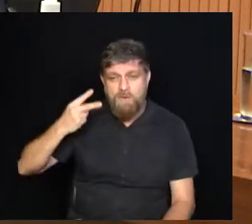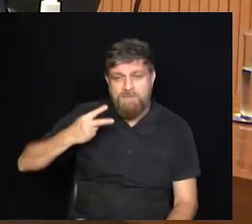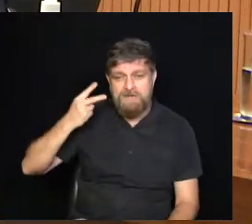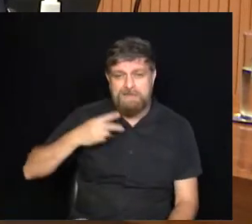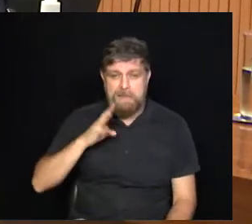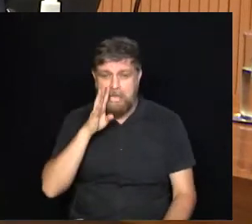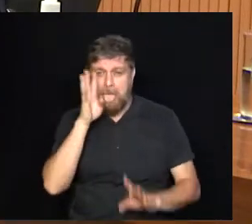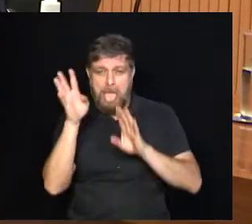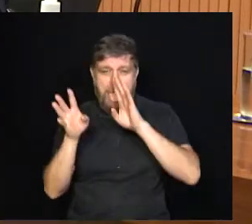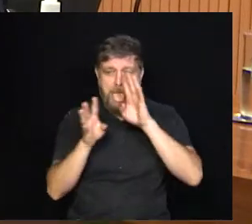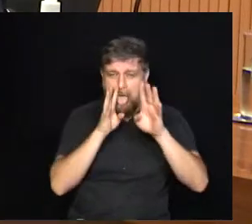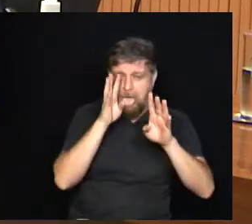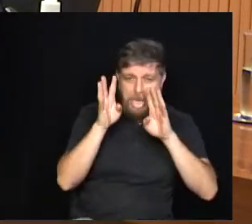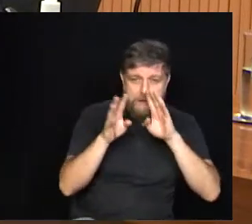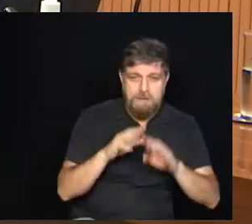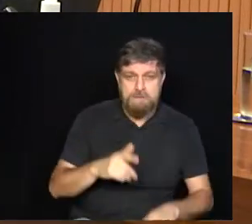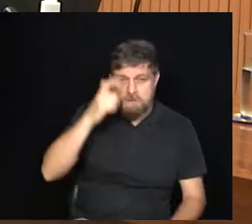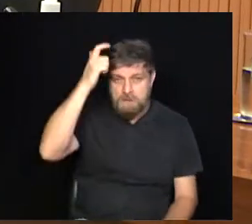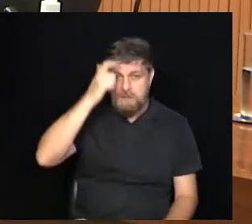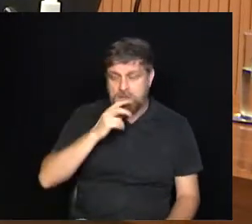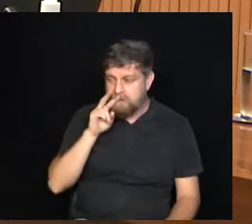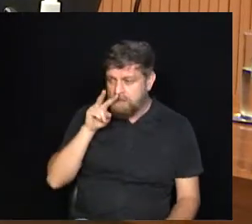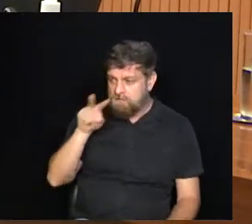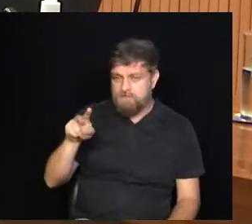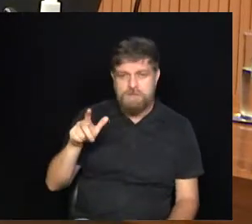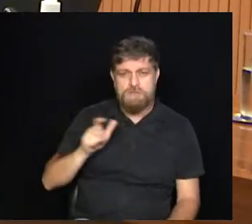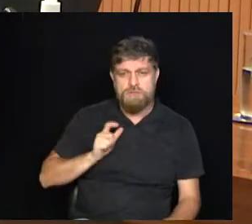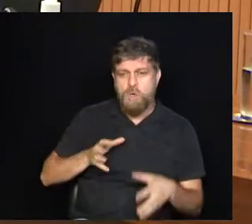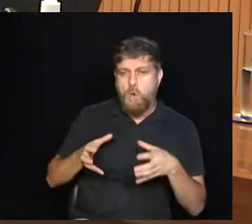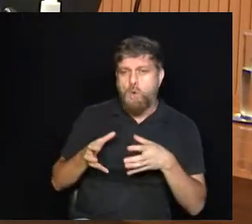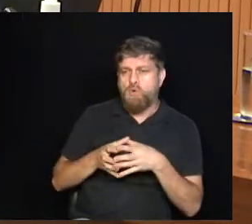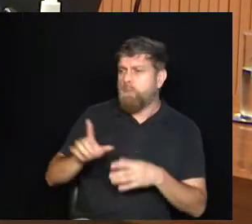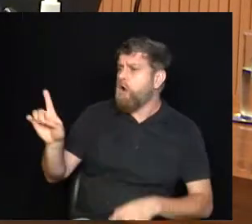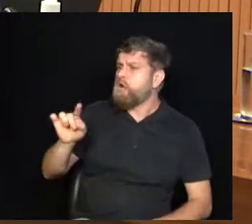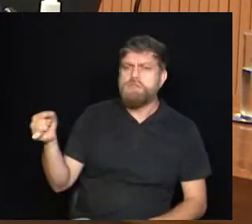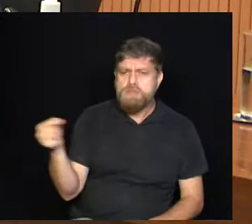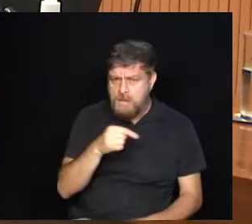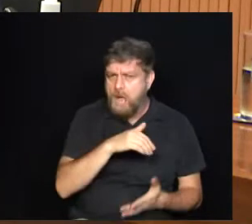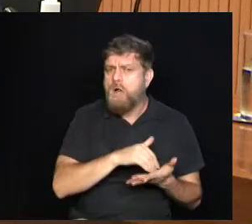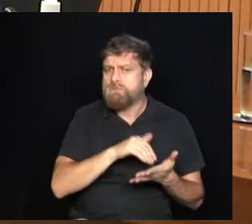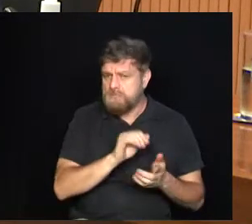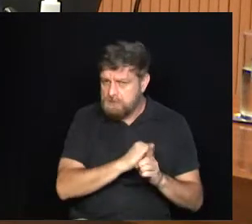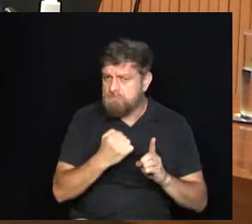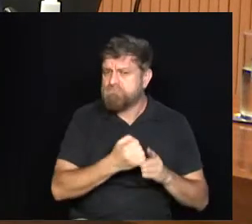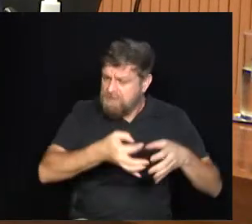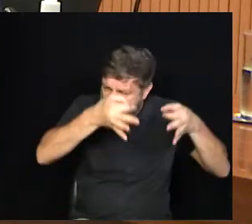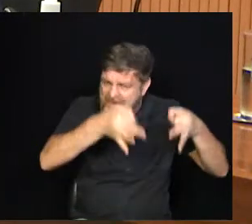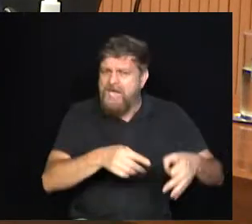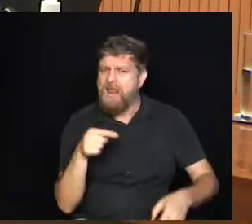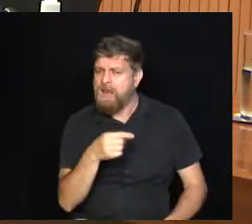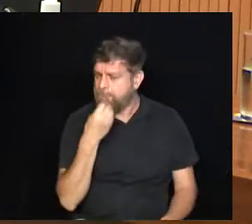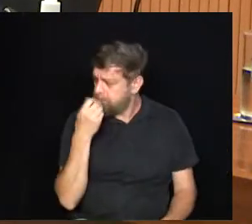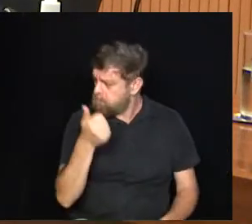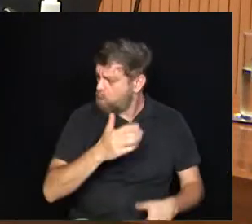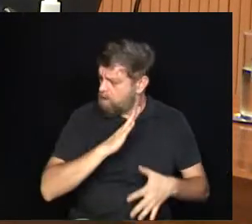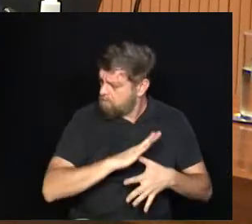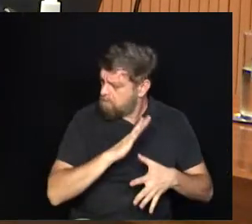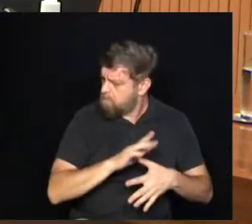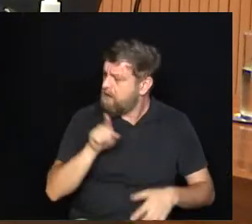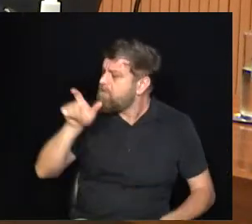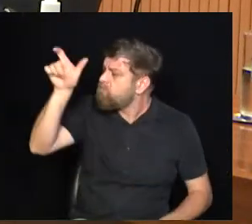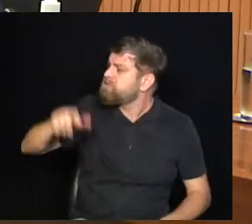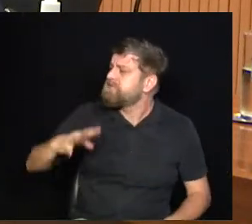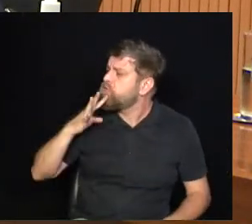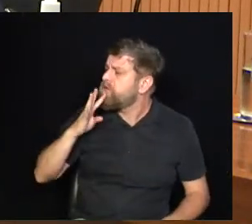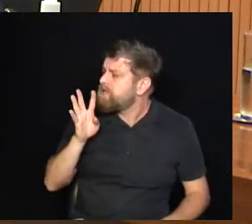alguns comentários. E eu vi ali uma tropa de choque, né, vindo em defesa da secretária, falando, não é isso, não é desse jeito, você não conhece, você